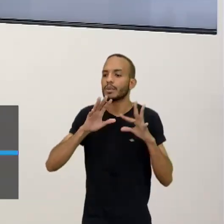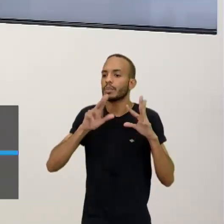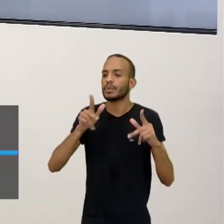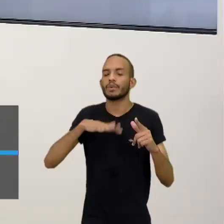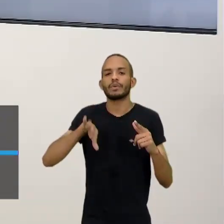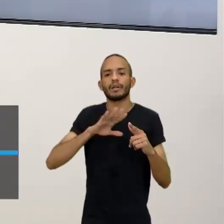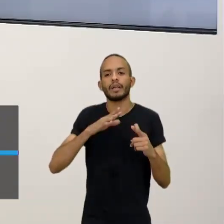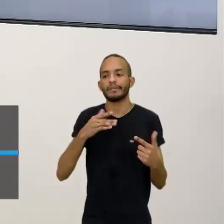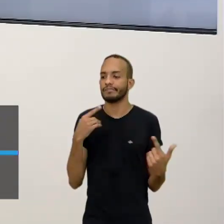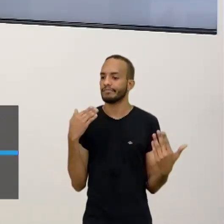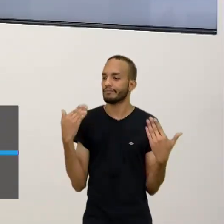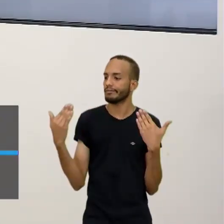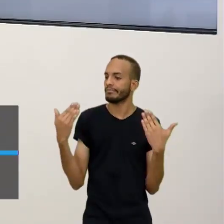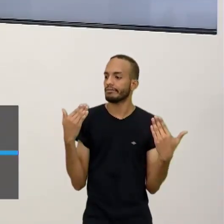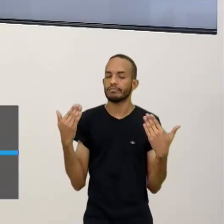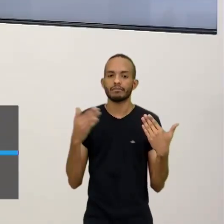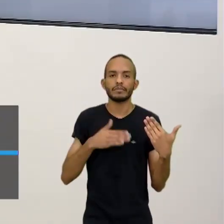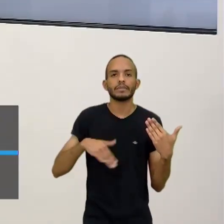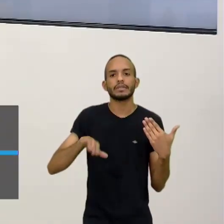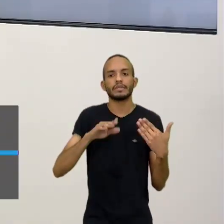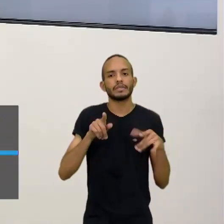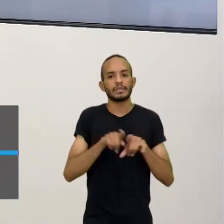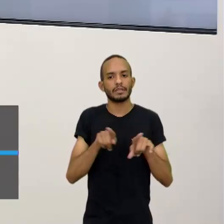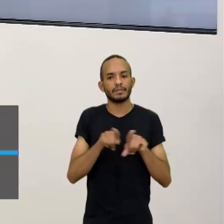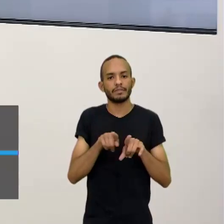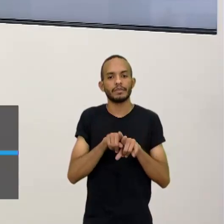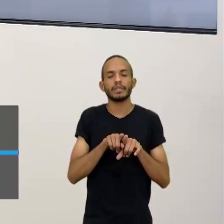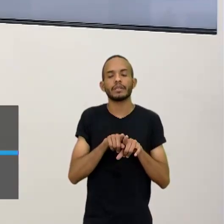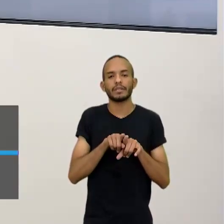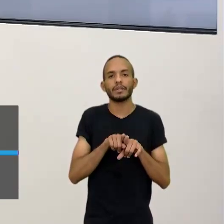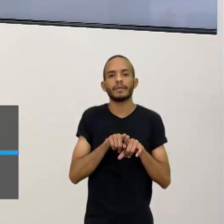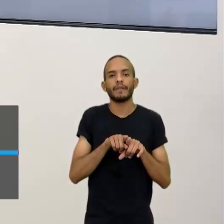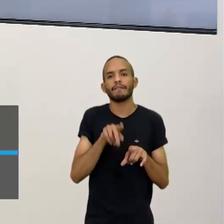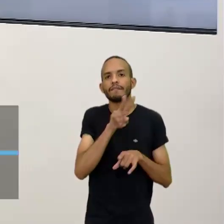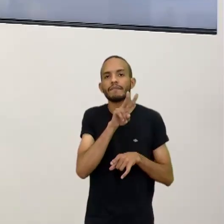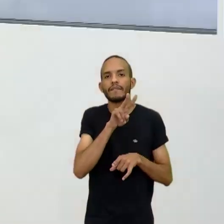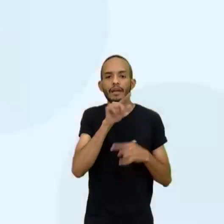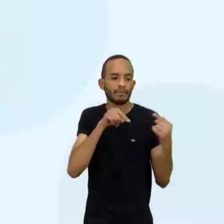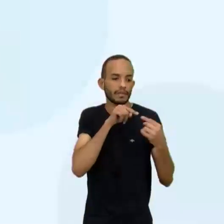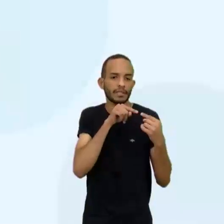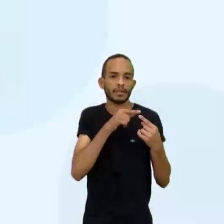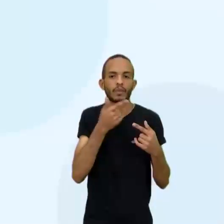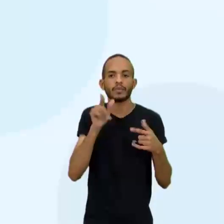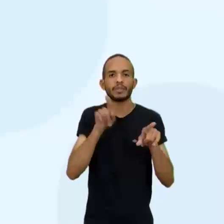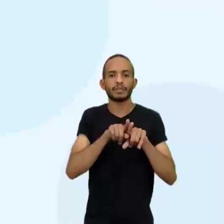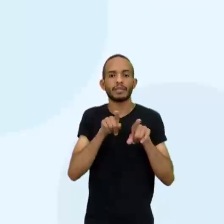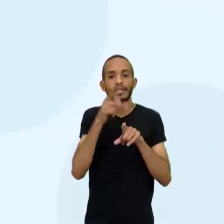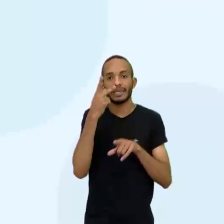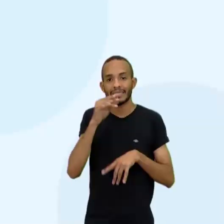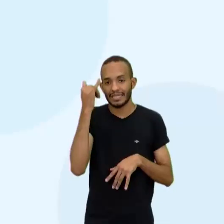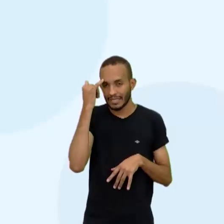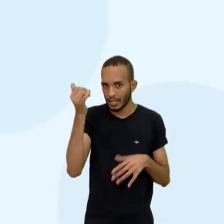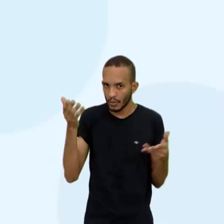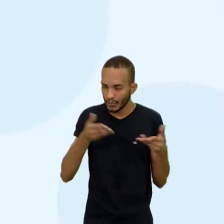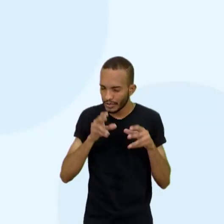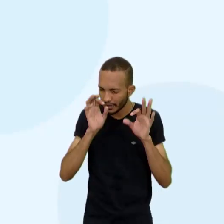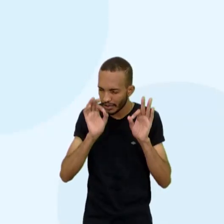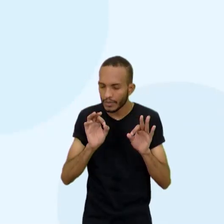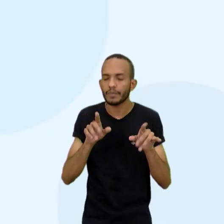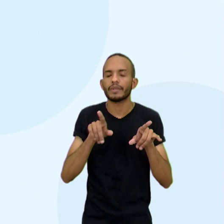que eu relacionar de um lado da nossa paralela, de um lado da nossa transversal, vale para o outro lado. Essa é a nossa ideia hoje, tá